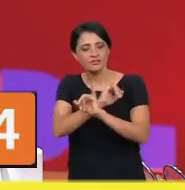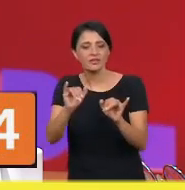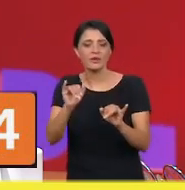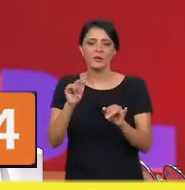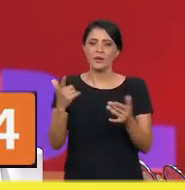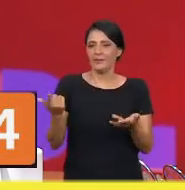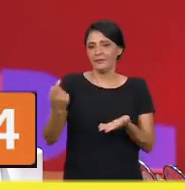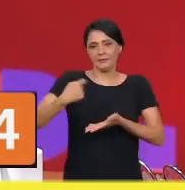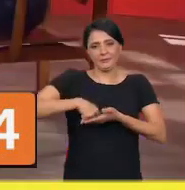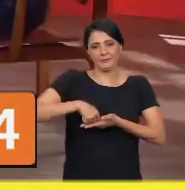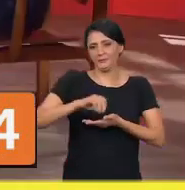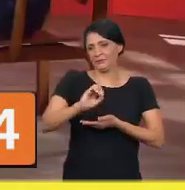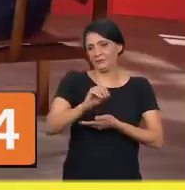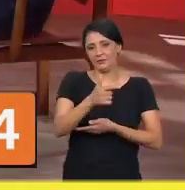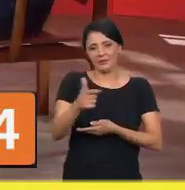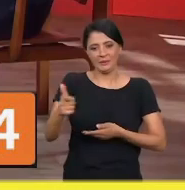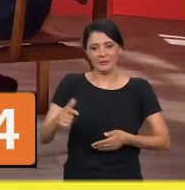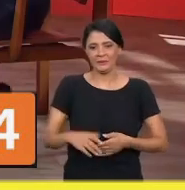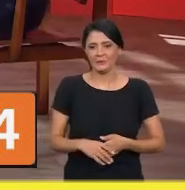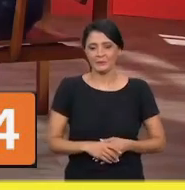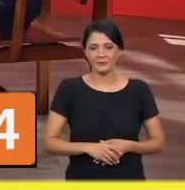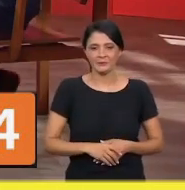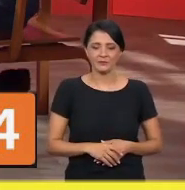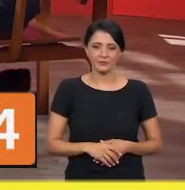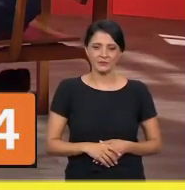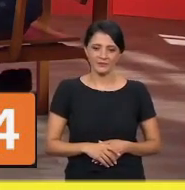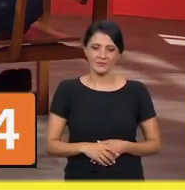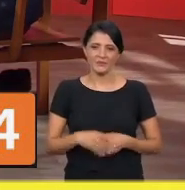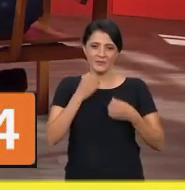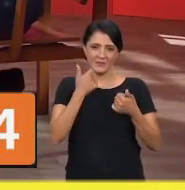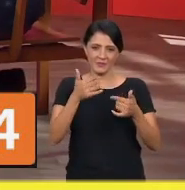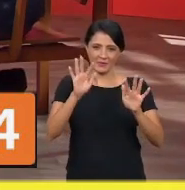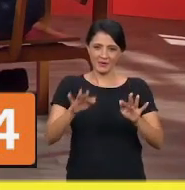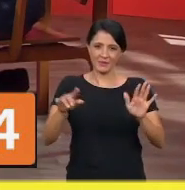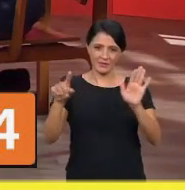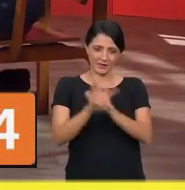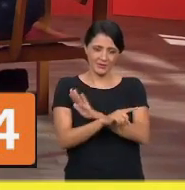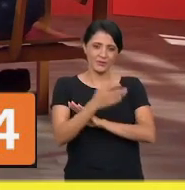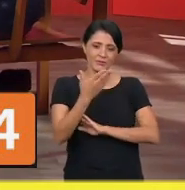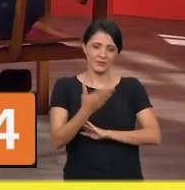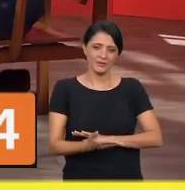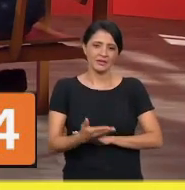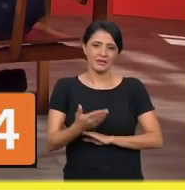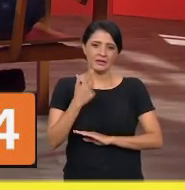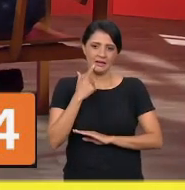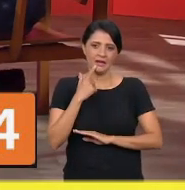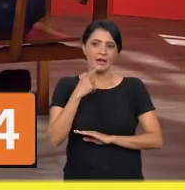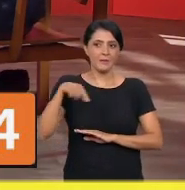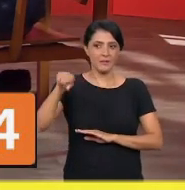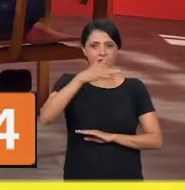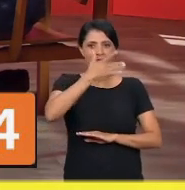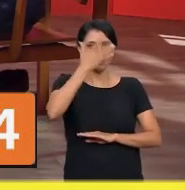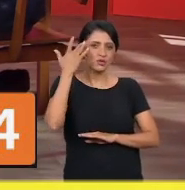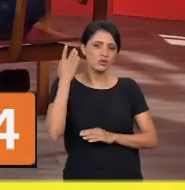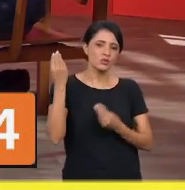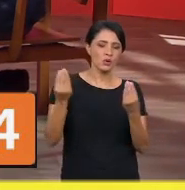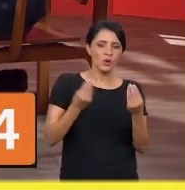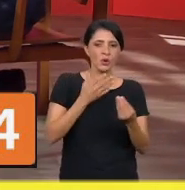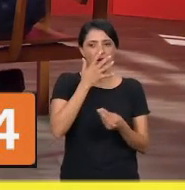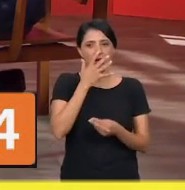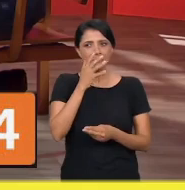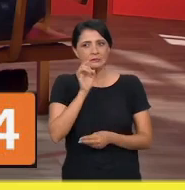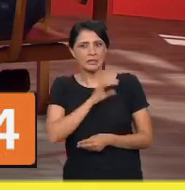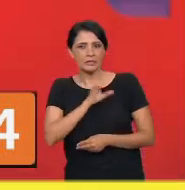não ser remunerada. Muito bem. Para encerrar, eu queria fazer uma pergunta para deixar no ar aí para as pessoas ficarem